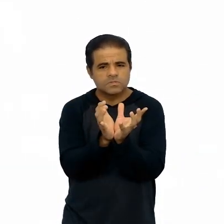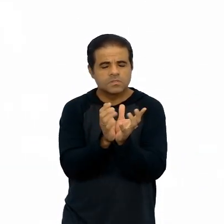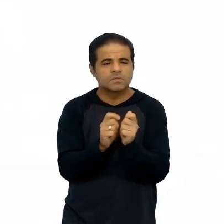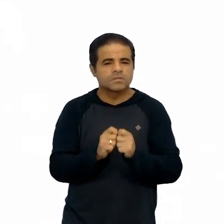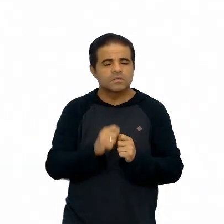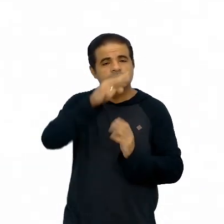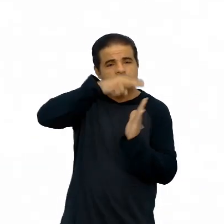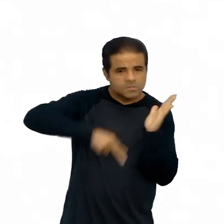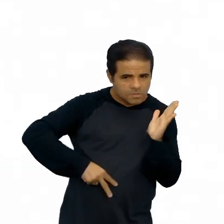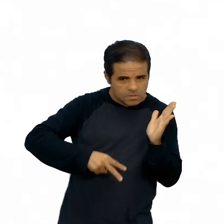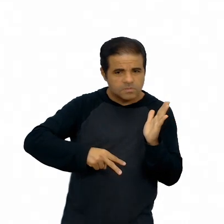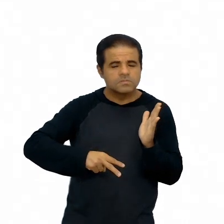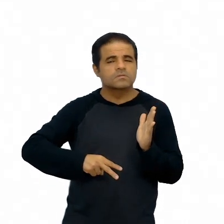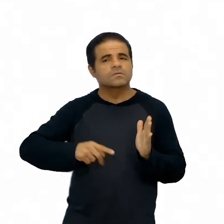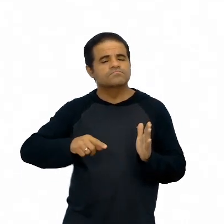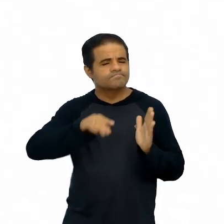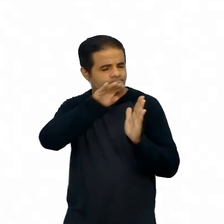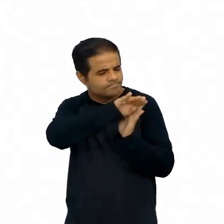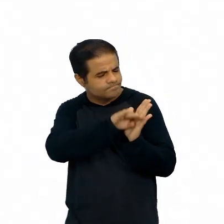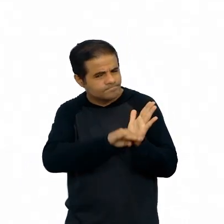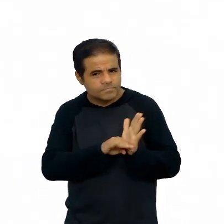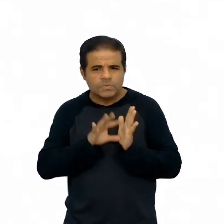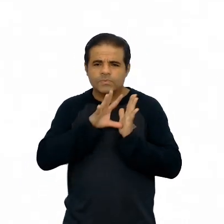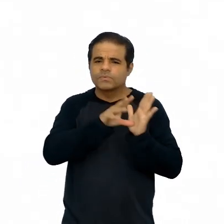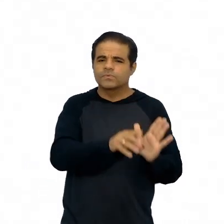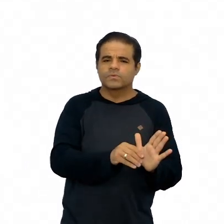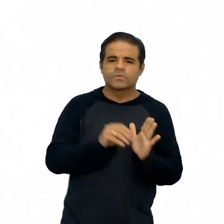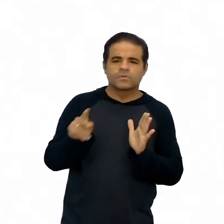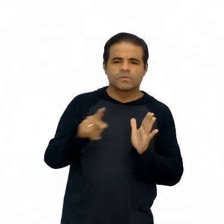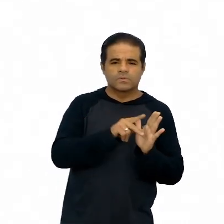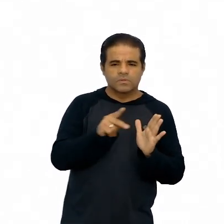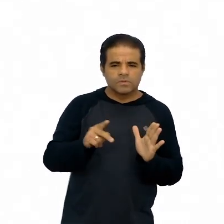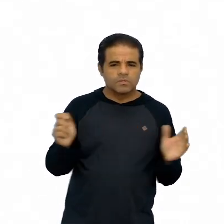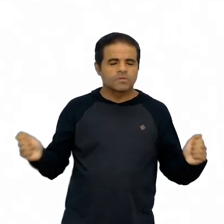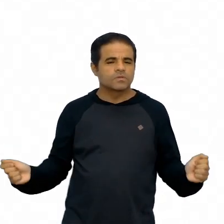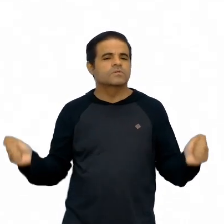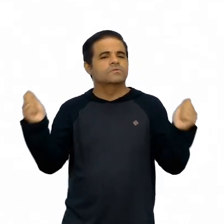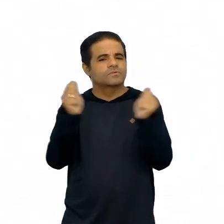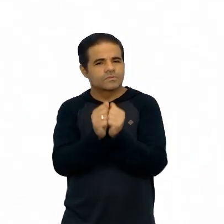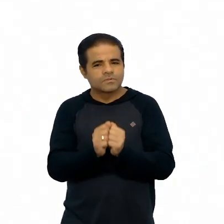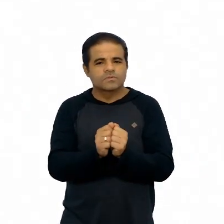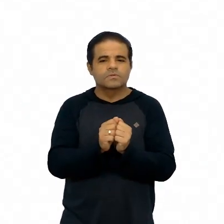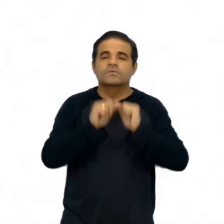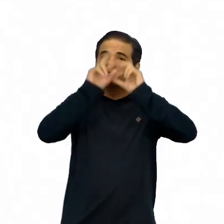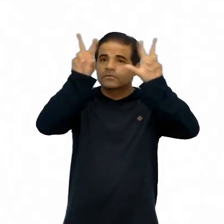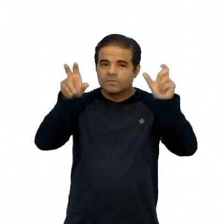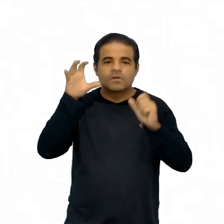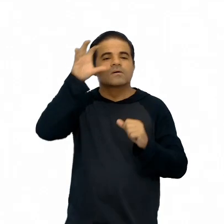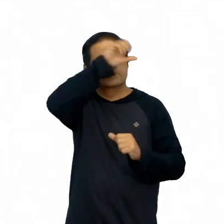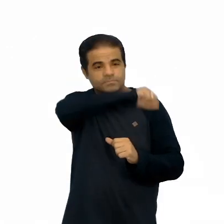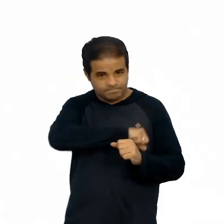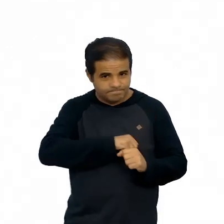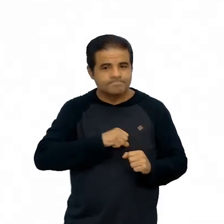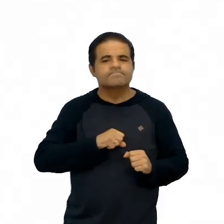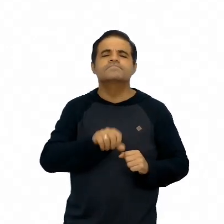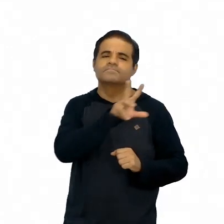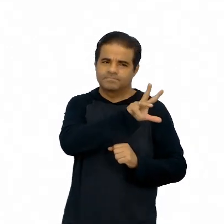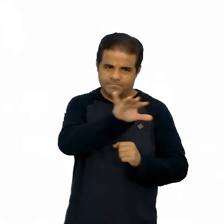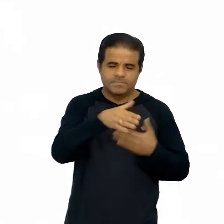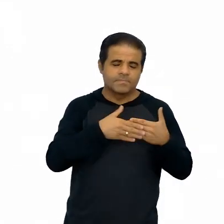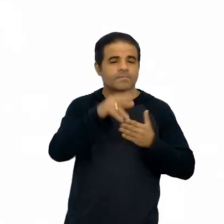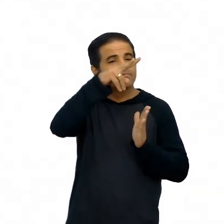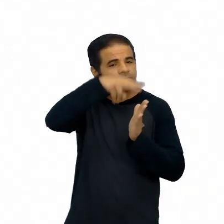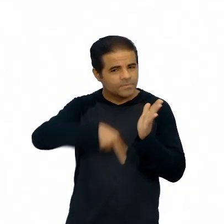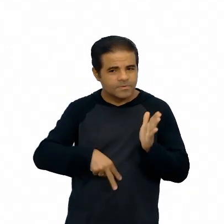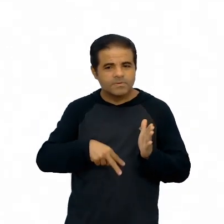fazer uma leitura criteriosa, então todos os professores aí que estão trabalhando nessa situação de aprendizagem 6 vão fazer uma